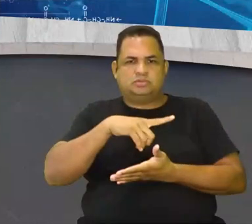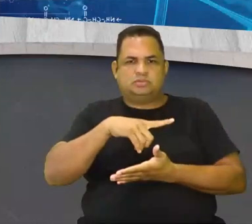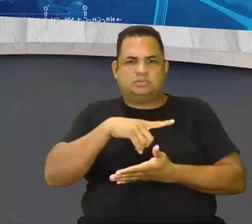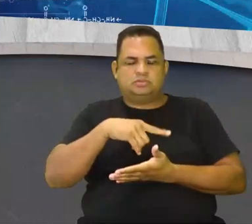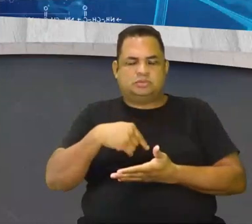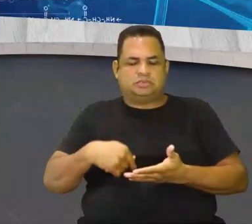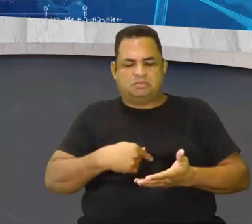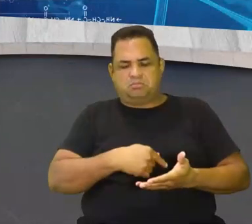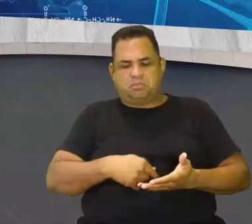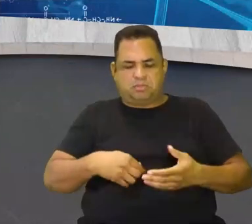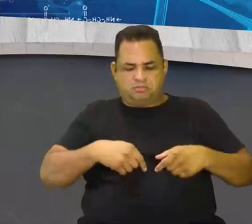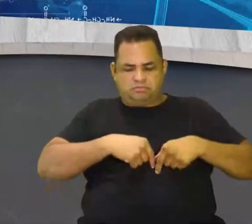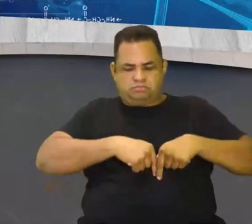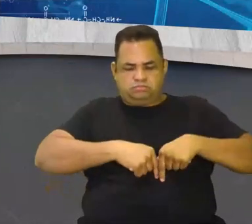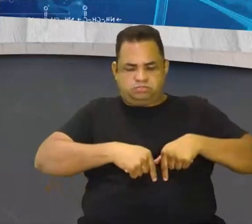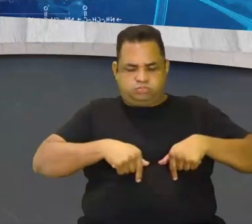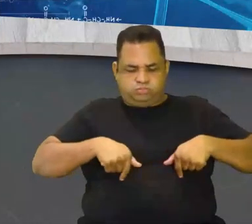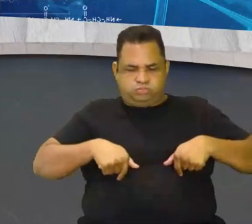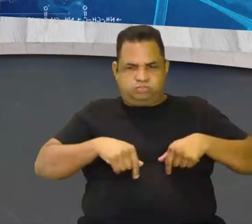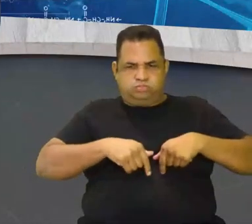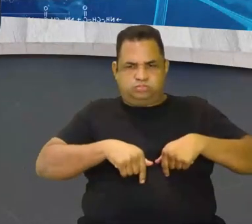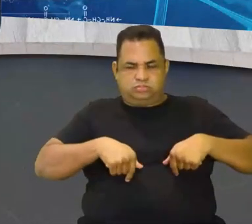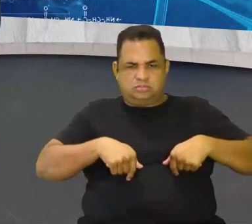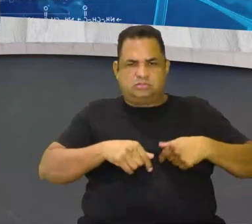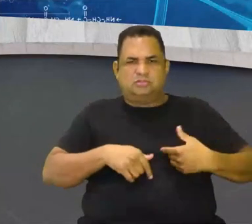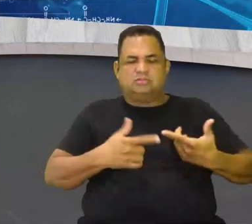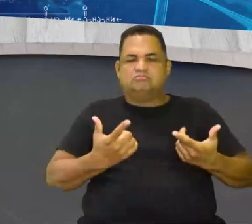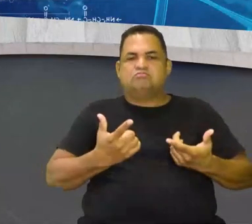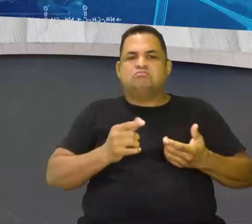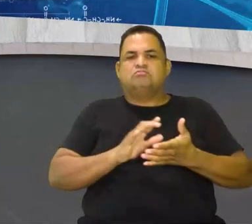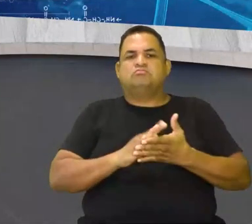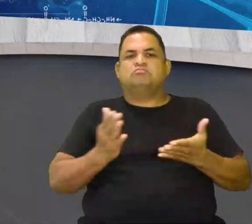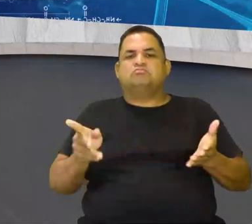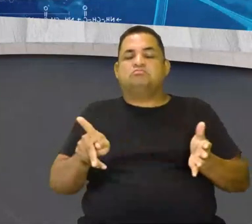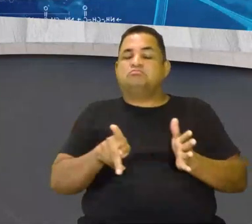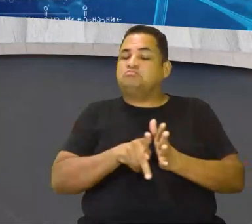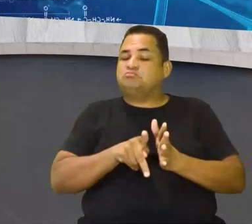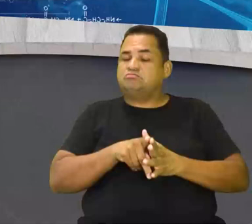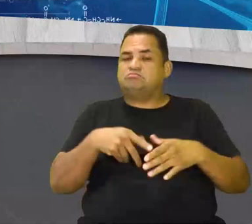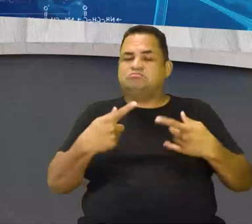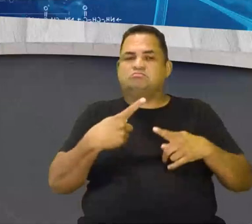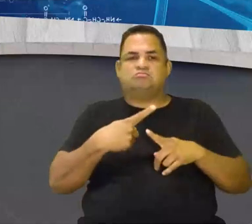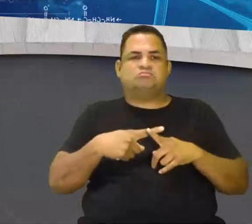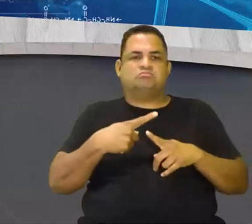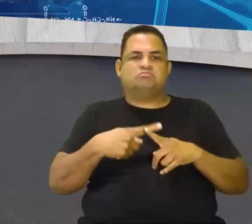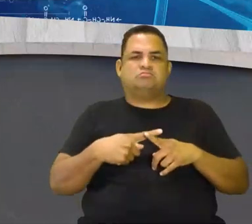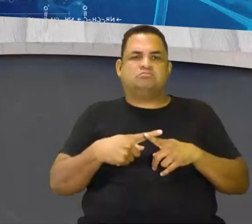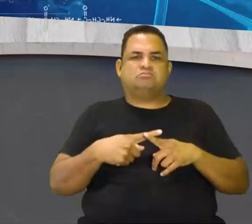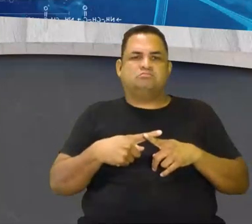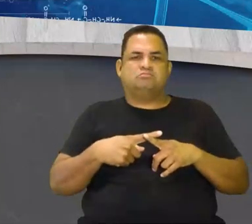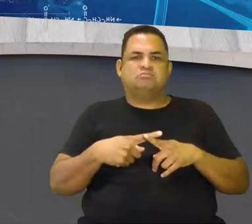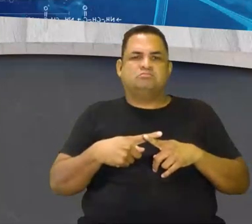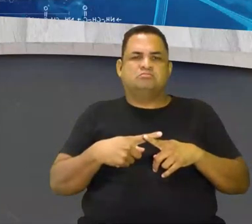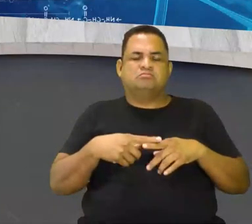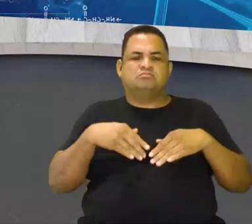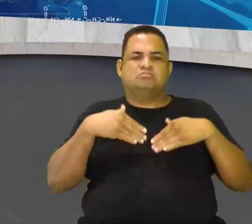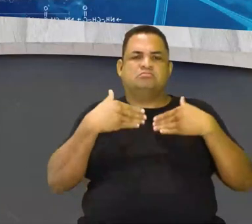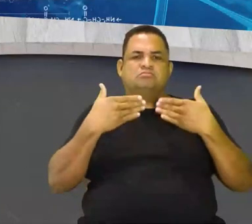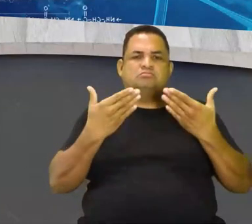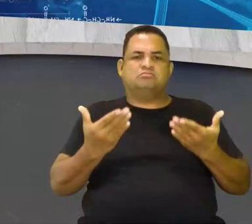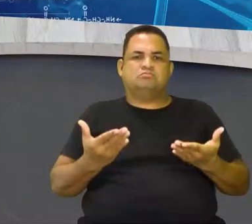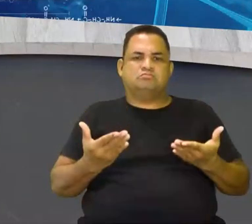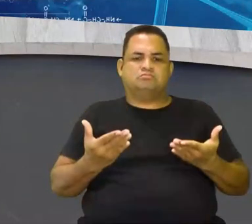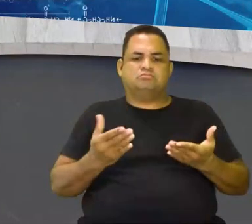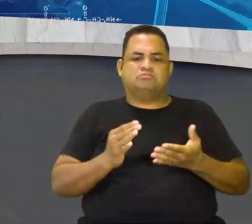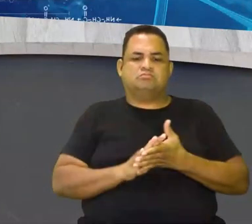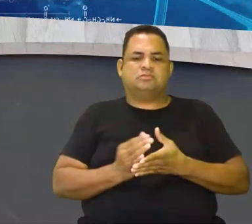no seu estômago, reações desagradáveis no seu organismo, não é apropriado para aquilo, porque quando você coloca